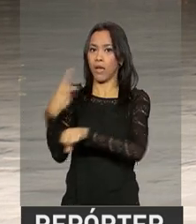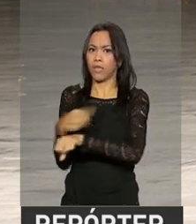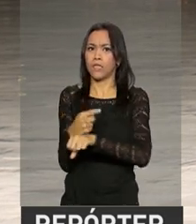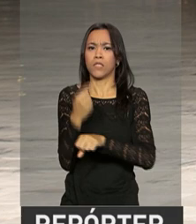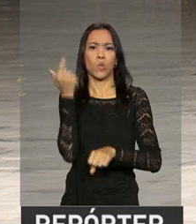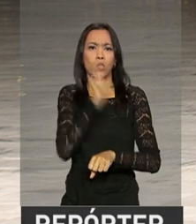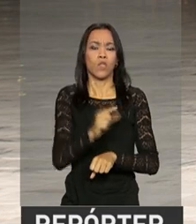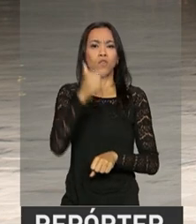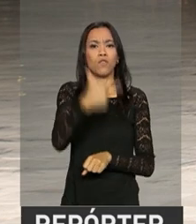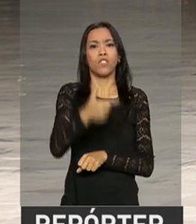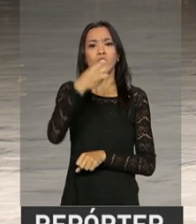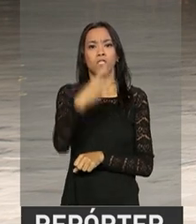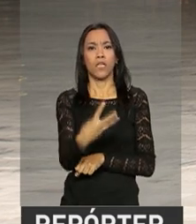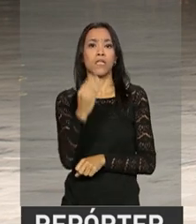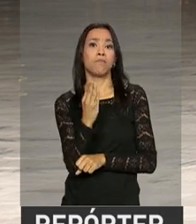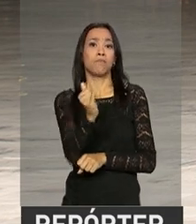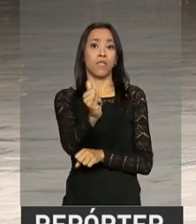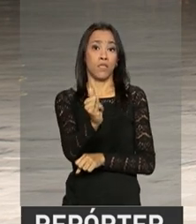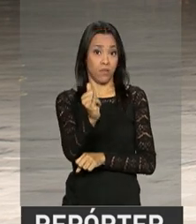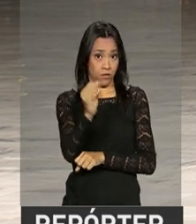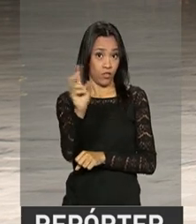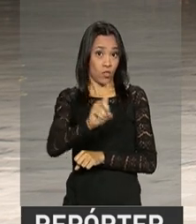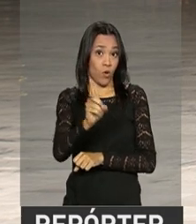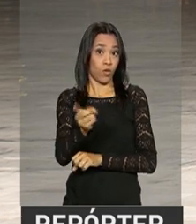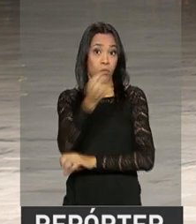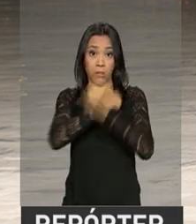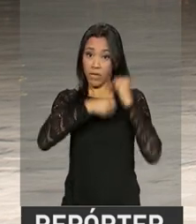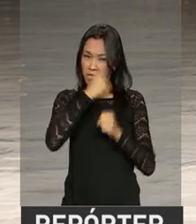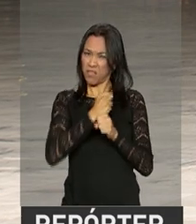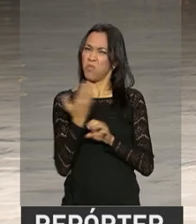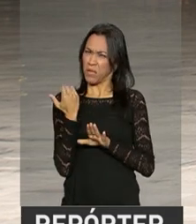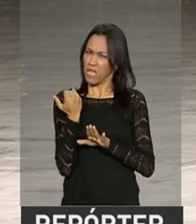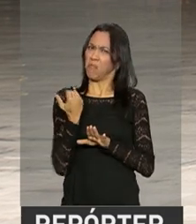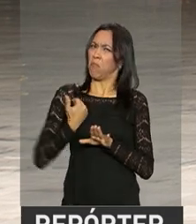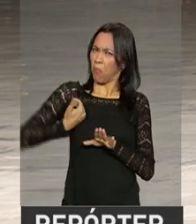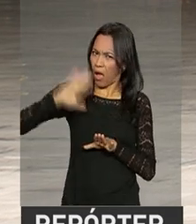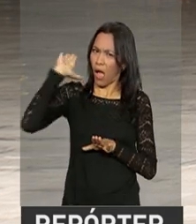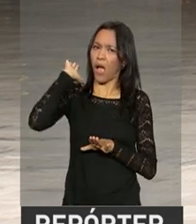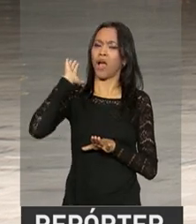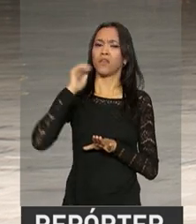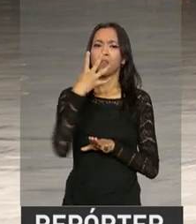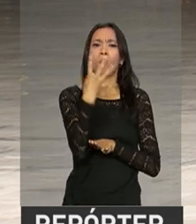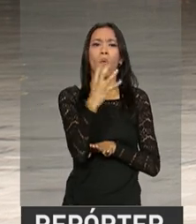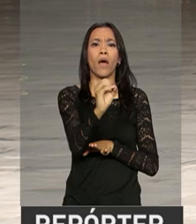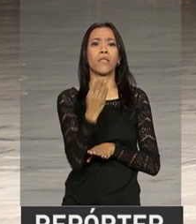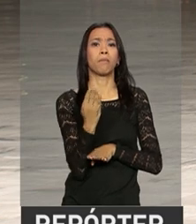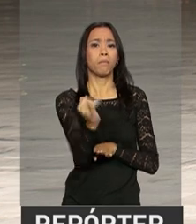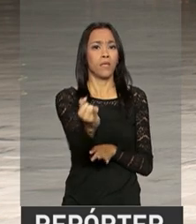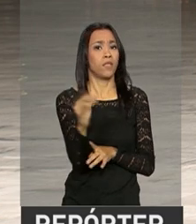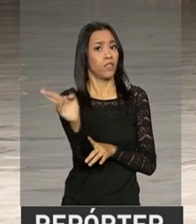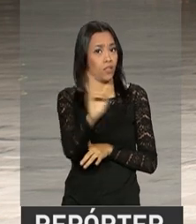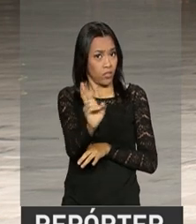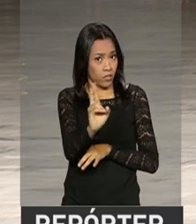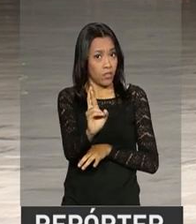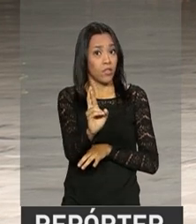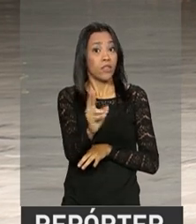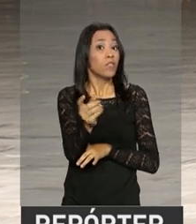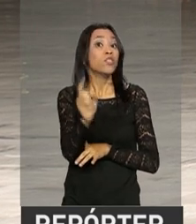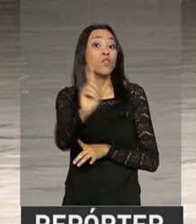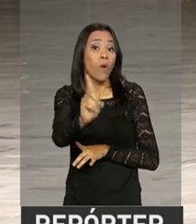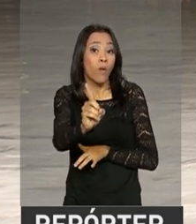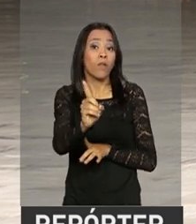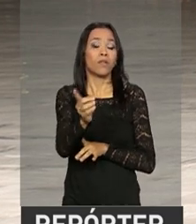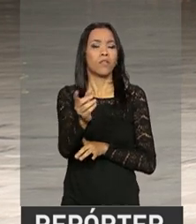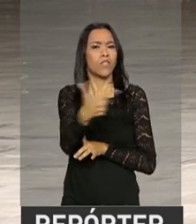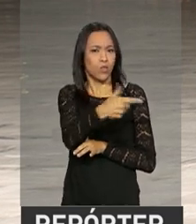23 Bilhões de Dólares no ano passado mas já foi bem maior já alcançou os 40 Bilhões de Dólares isso em